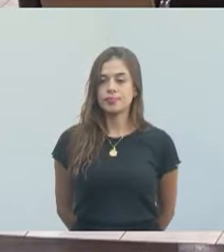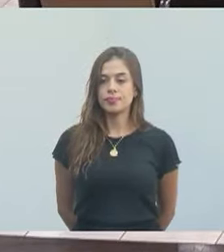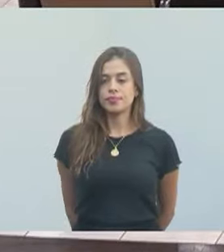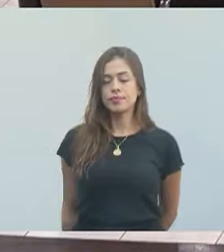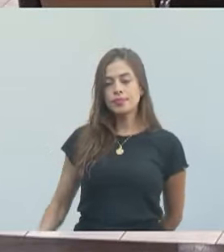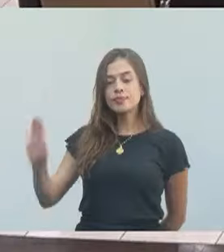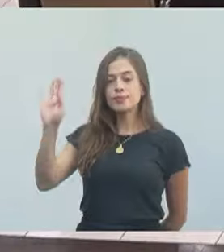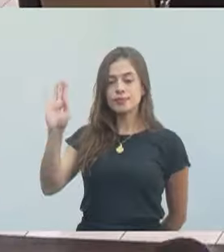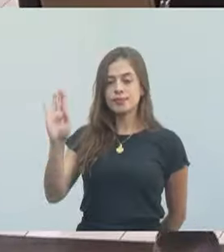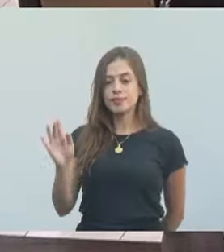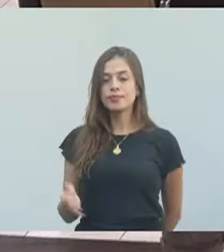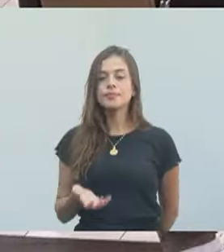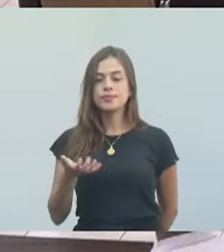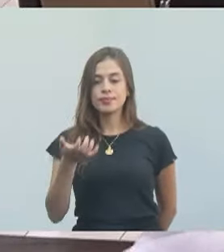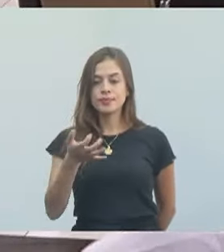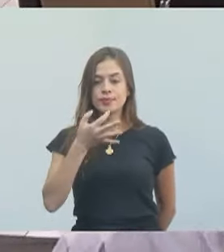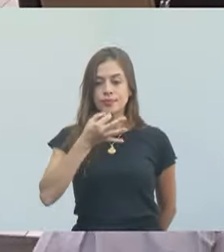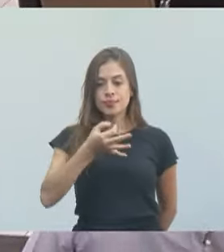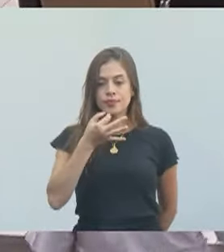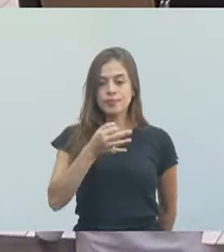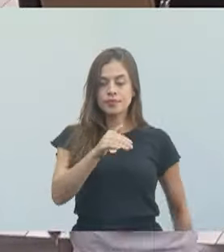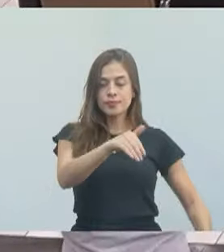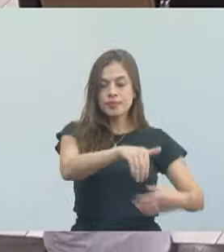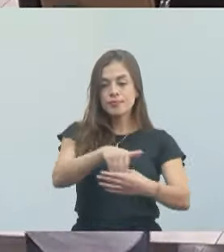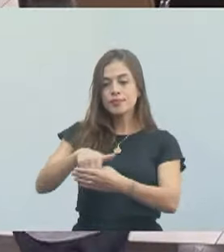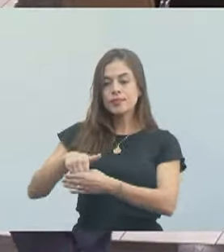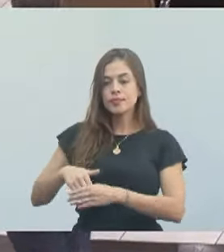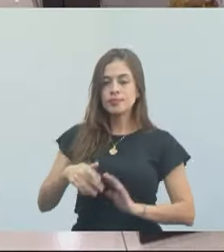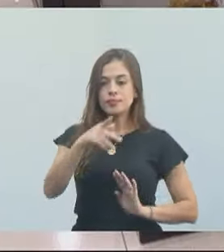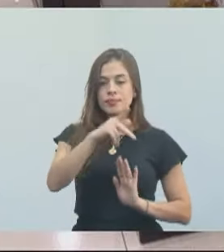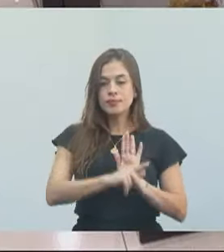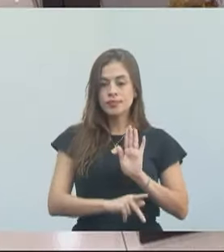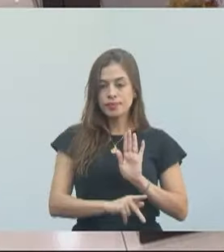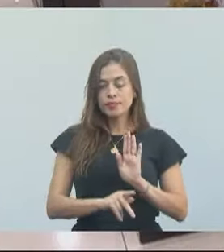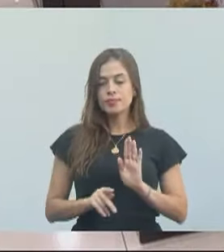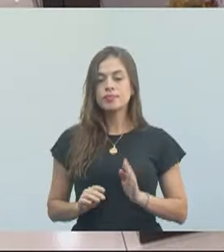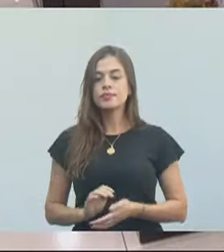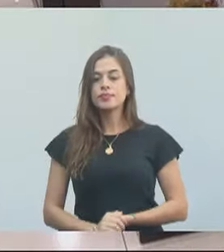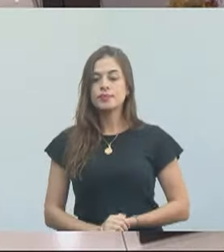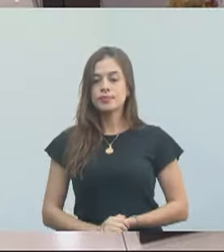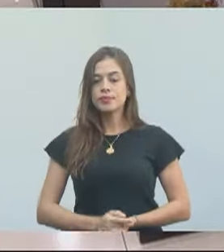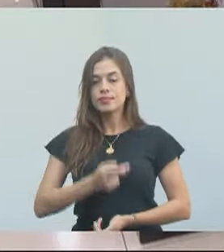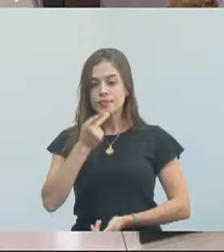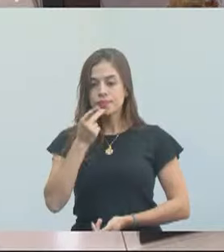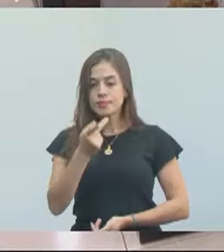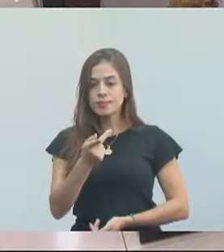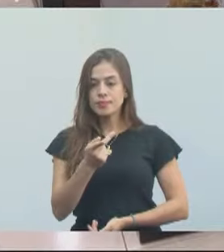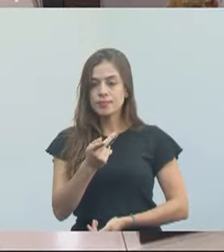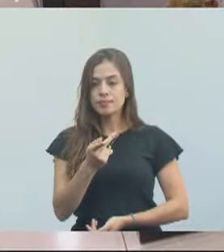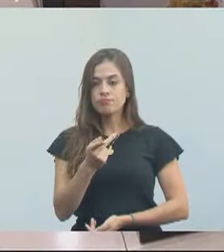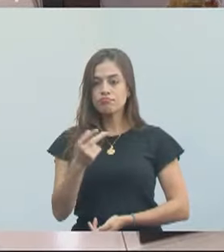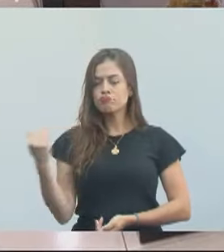Senhor presidente, também quero colaborar na votação desse projeto, não é? Dizer que é de suma